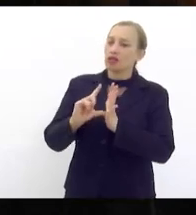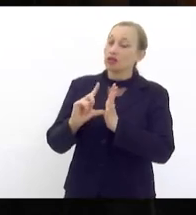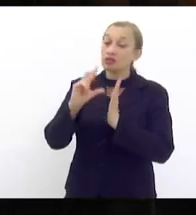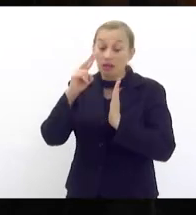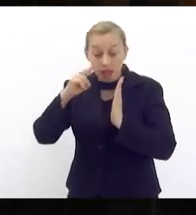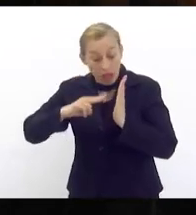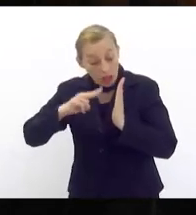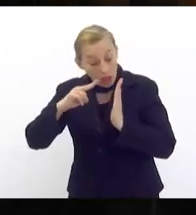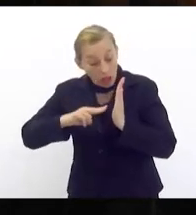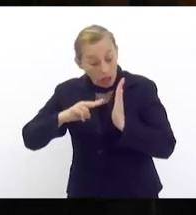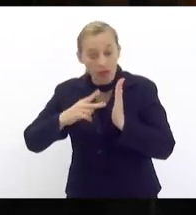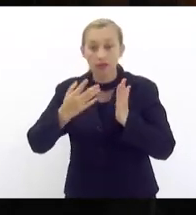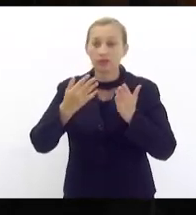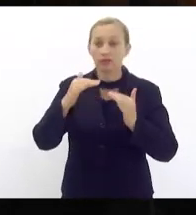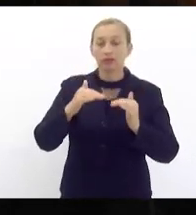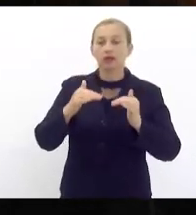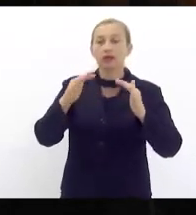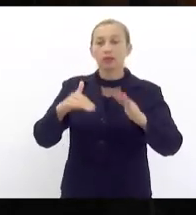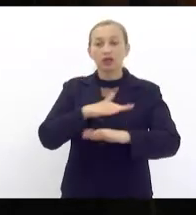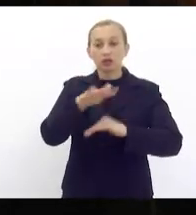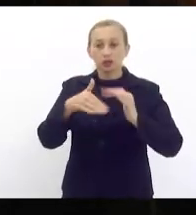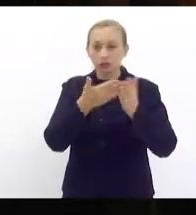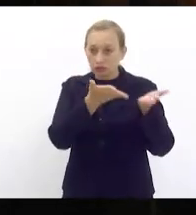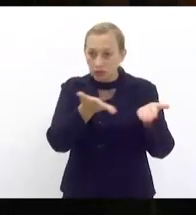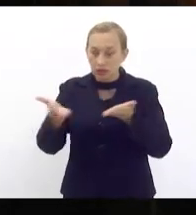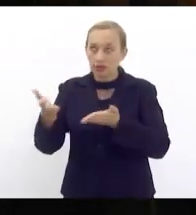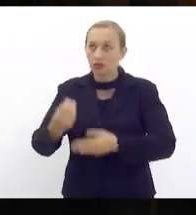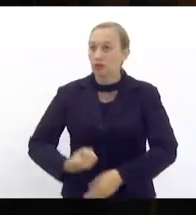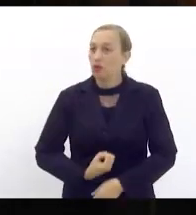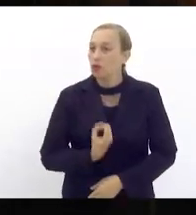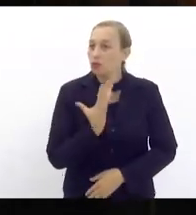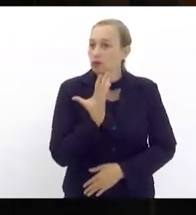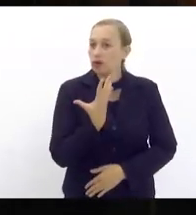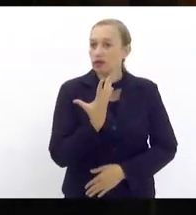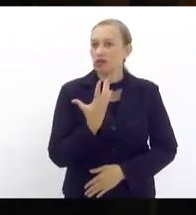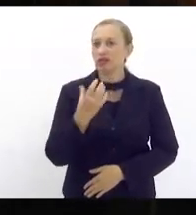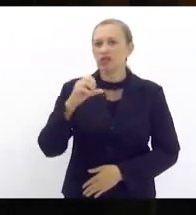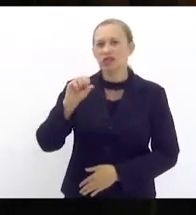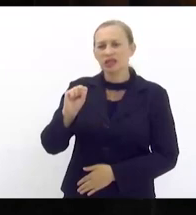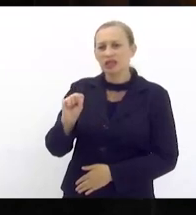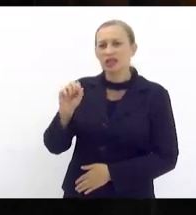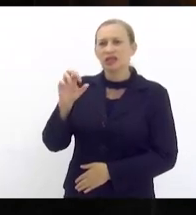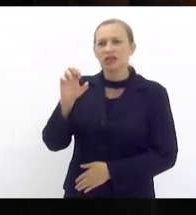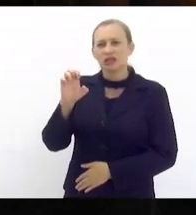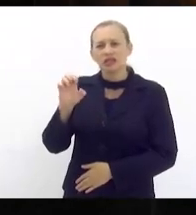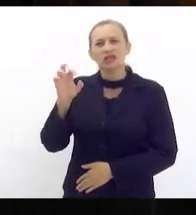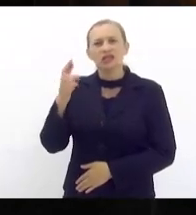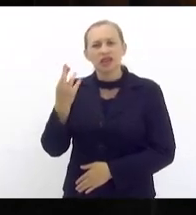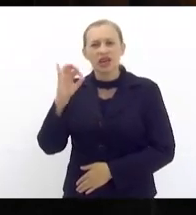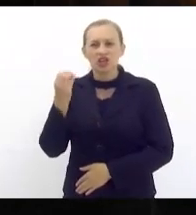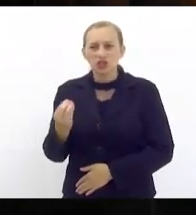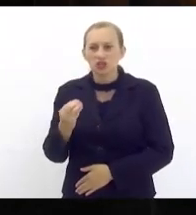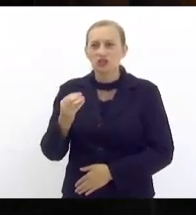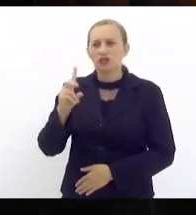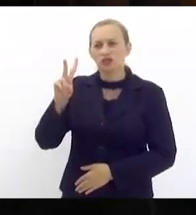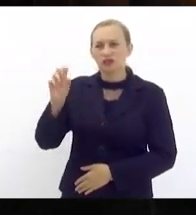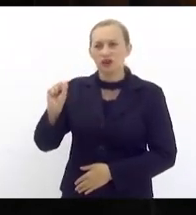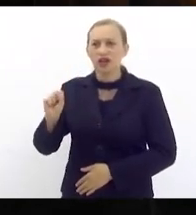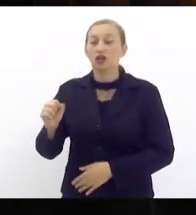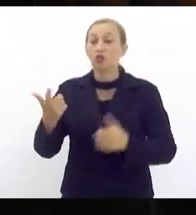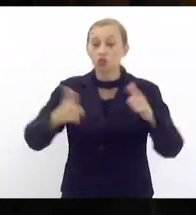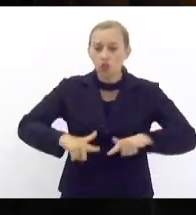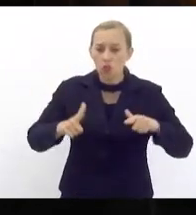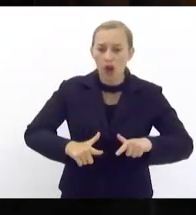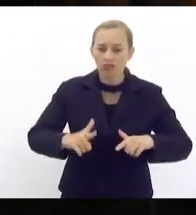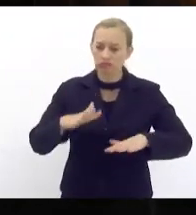de ler para vossas excelências um poema do Sérgio Vaz lugar de criança é presa na